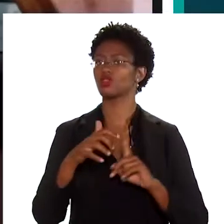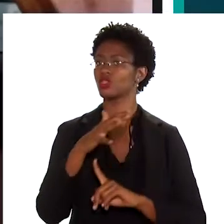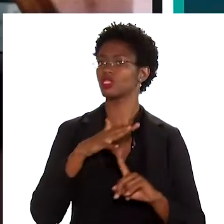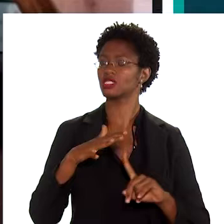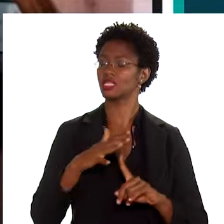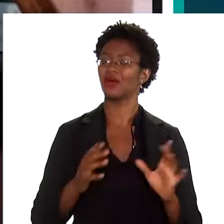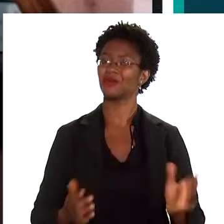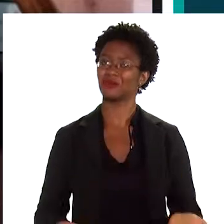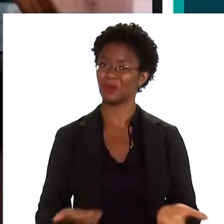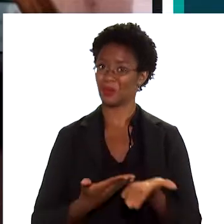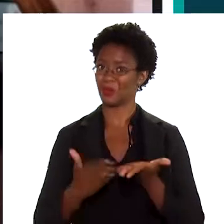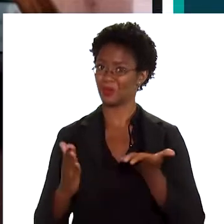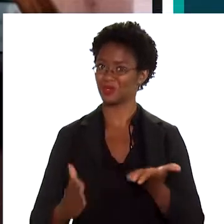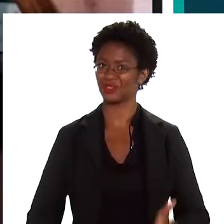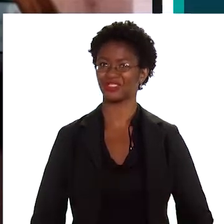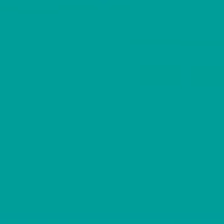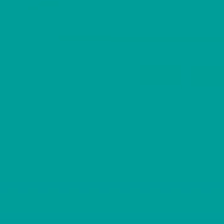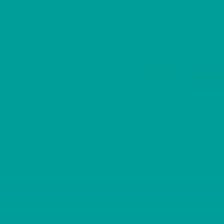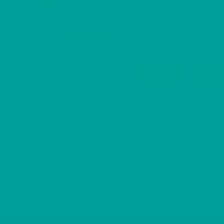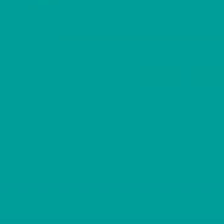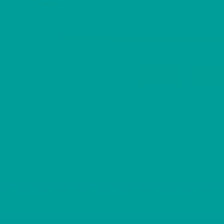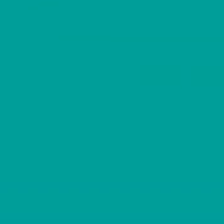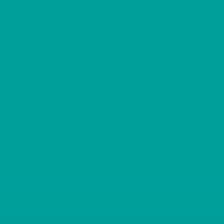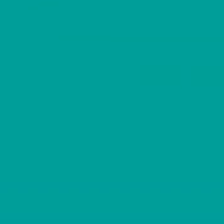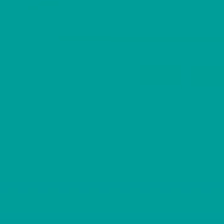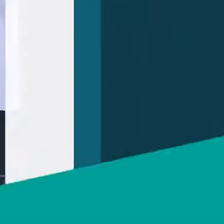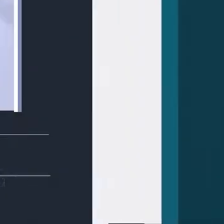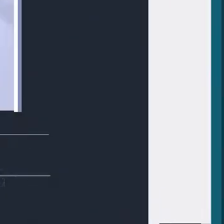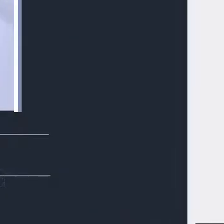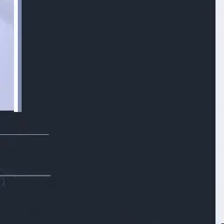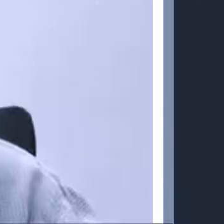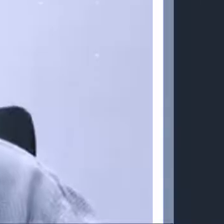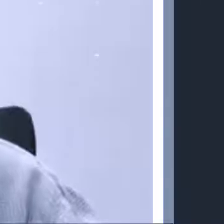e o Responsabilidade Social está no ar.